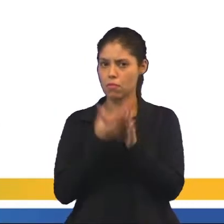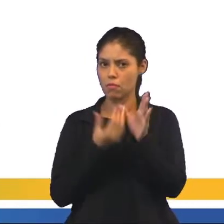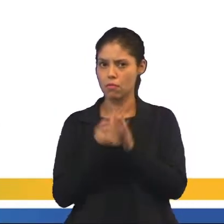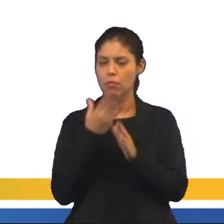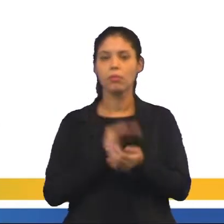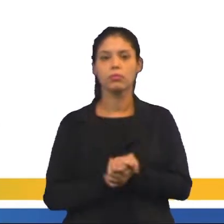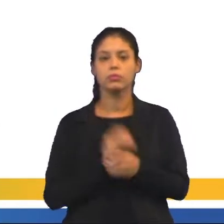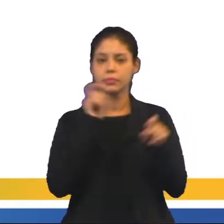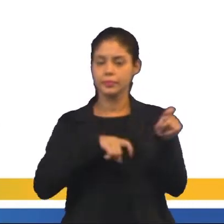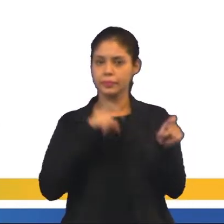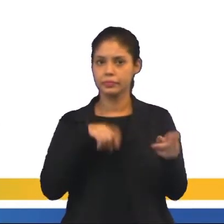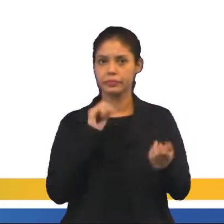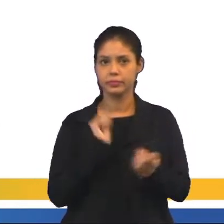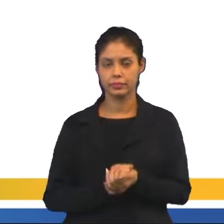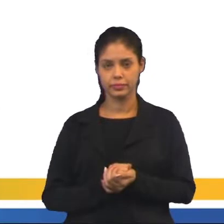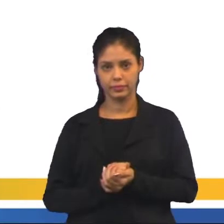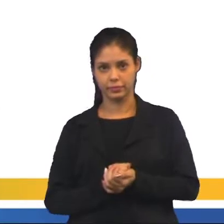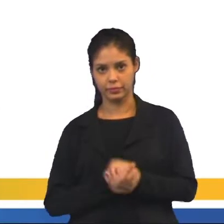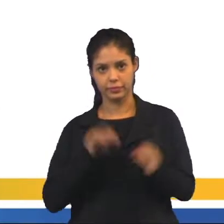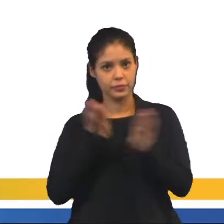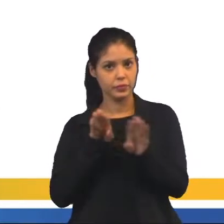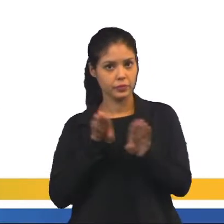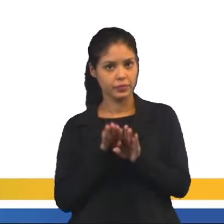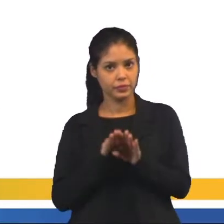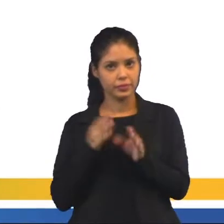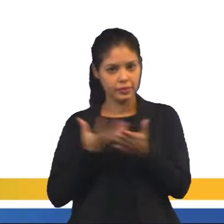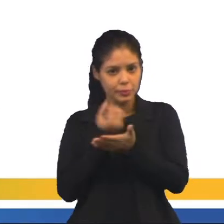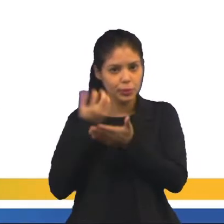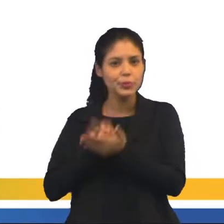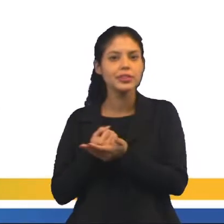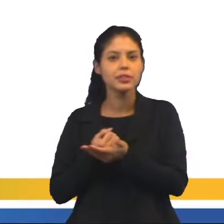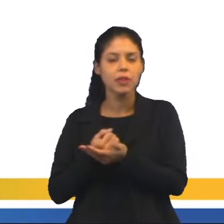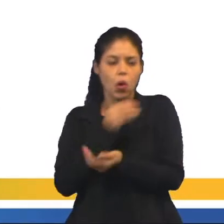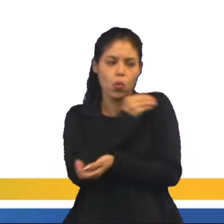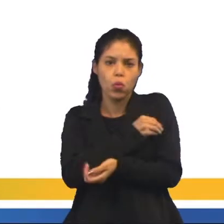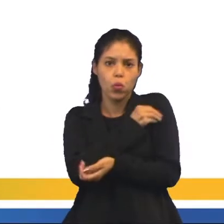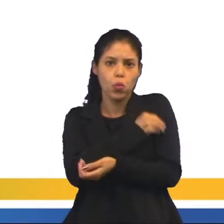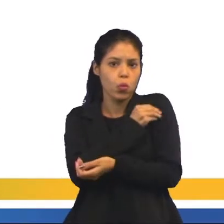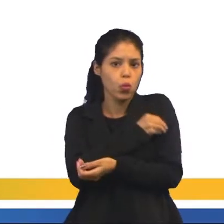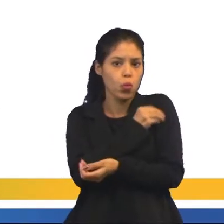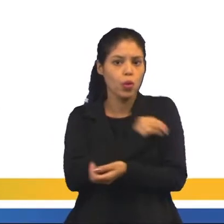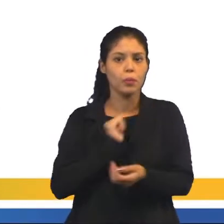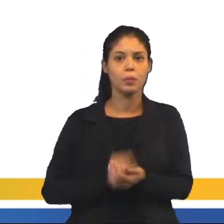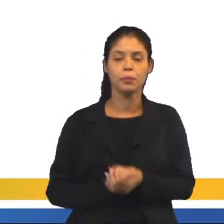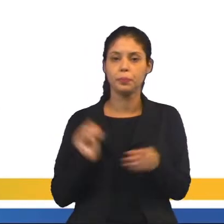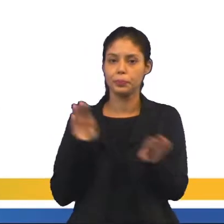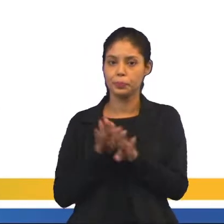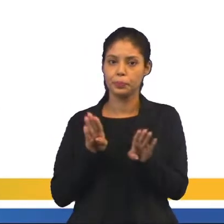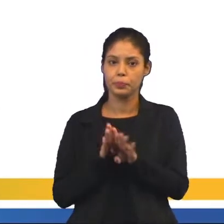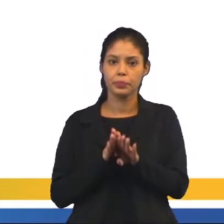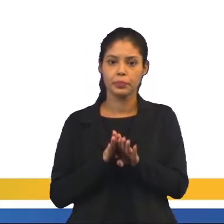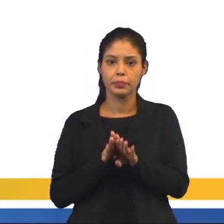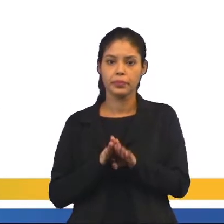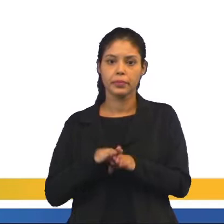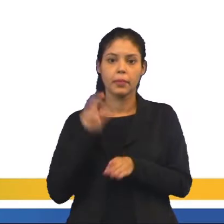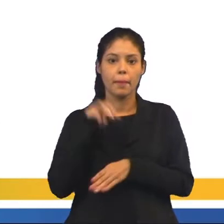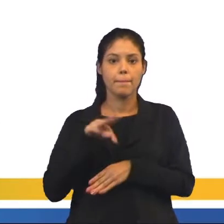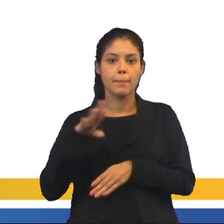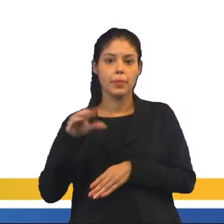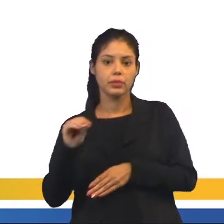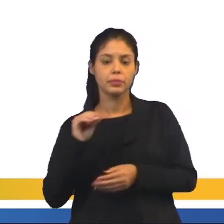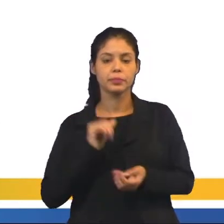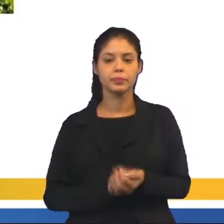tela tem um exemplo de uma colheita mecanizada de algodão em Chapadão do Sul, Mato Grosso do Sul, isso